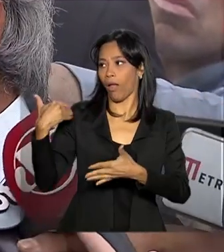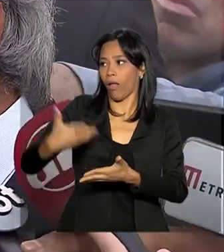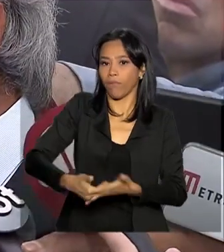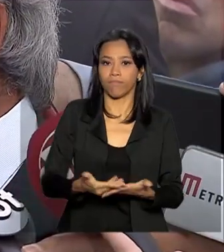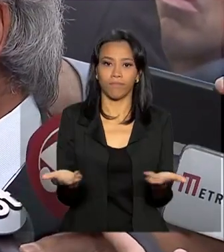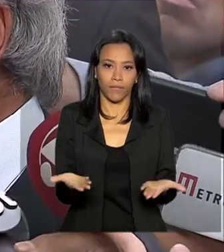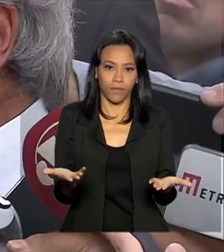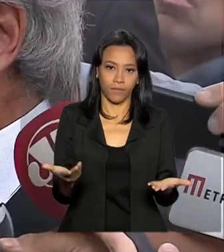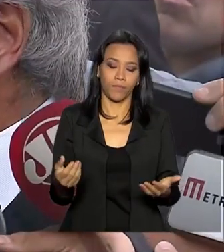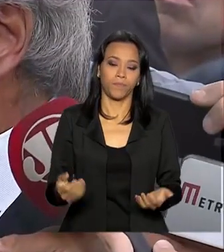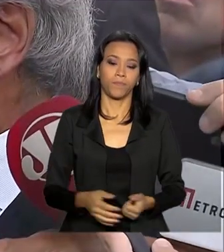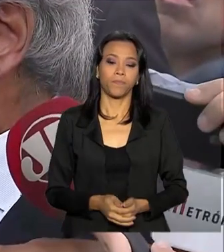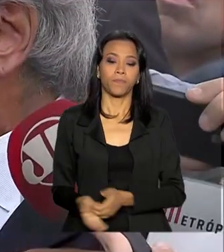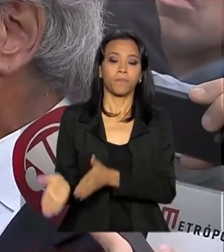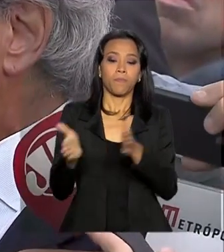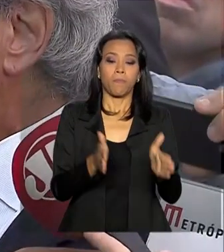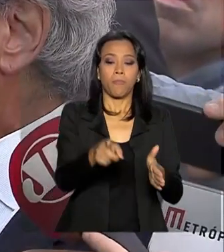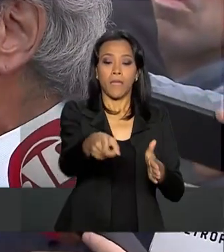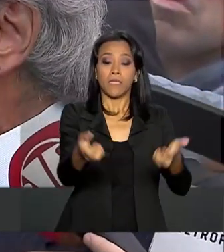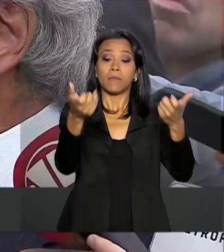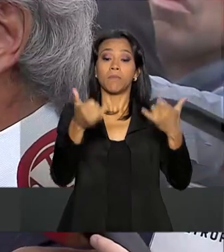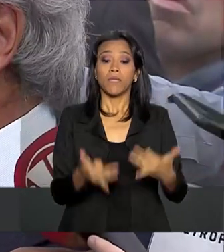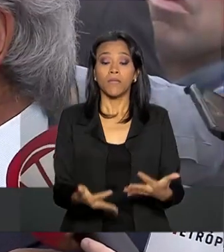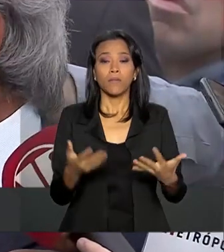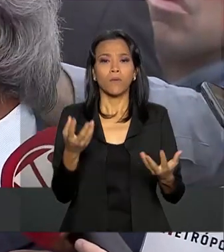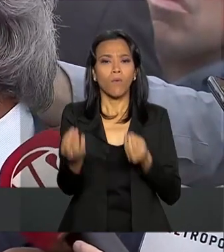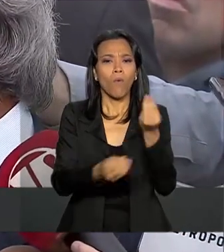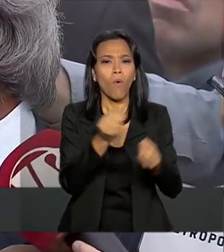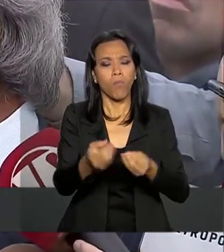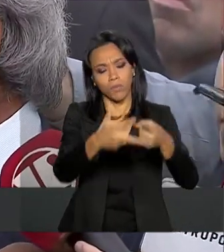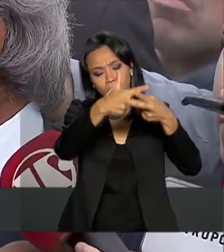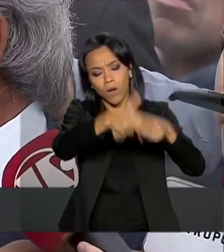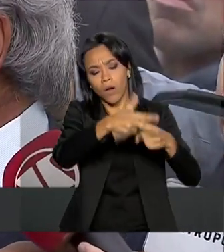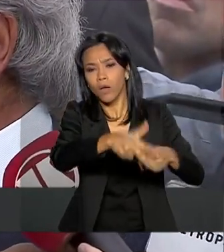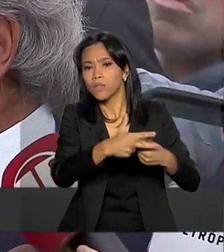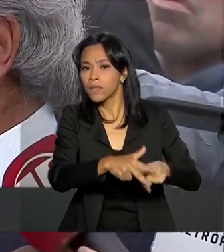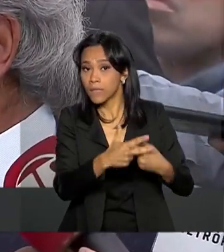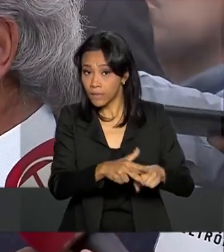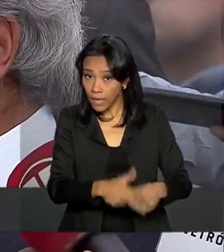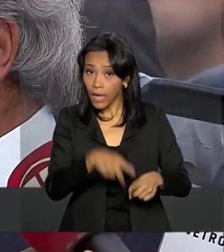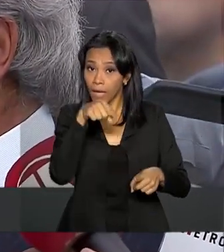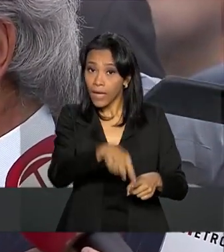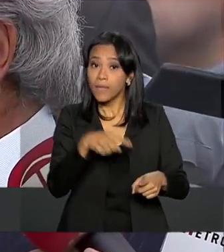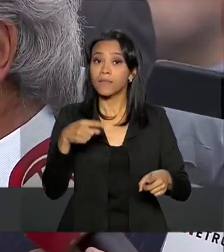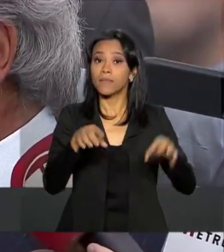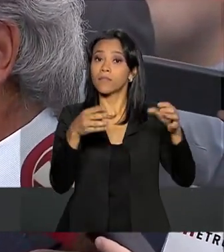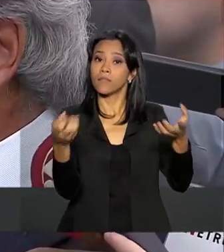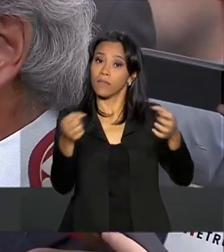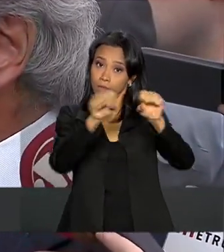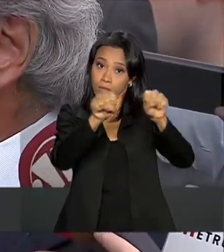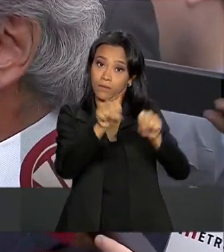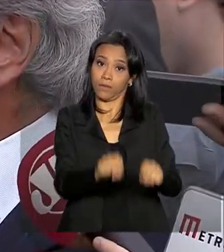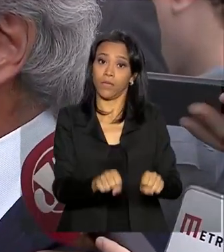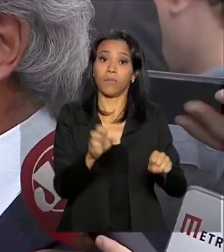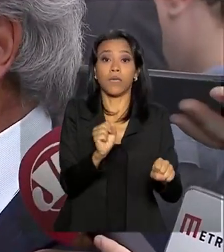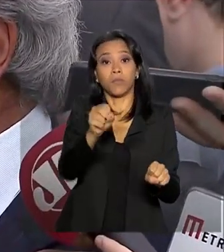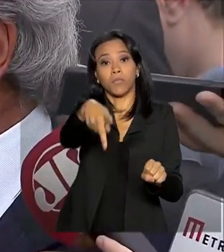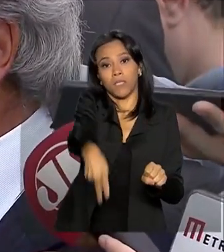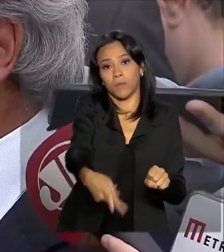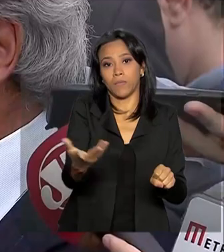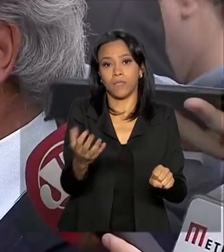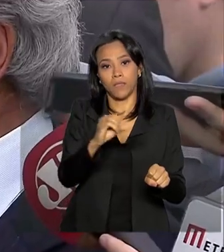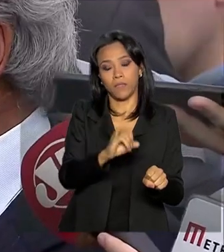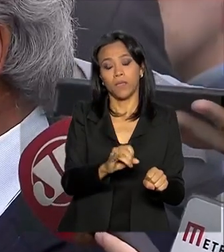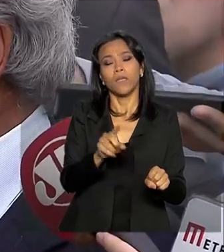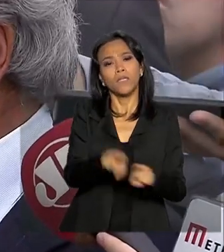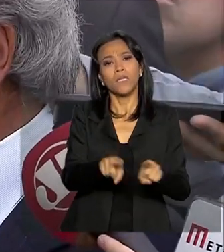Nós estamos conversando exatamente sobre como consertar esse regime previdenciário e como dar opções